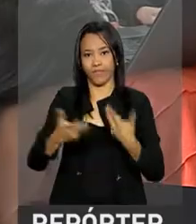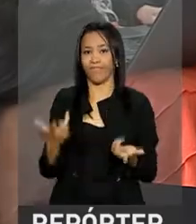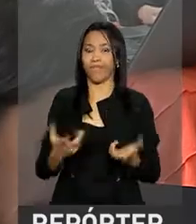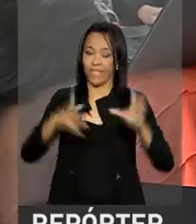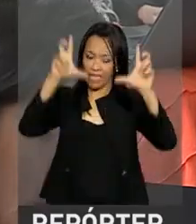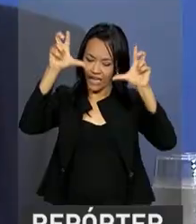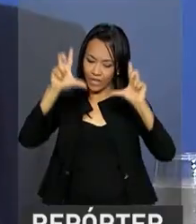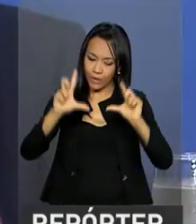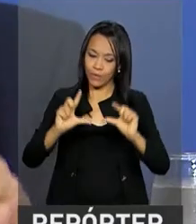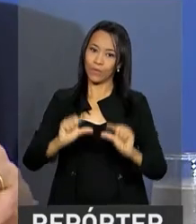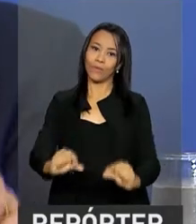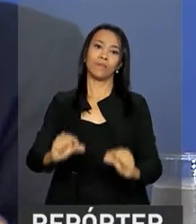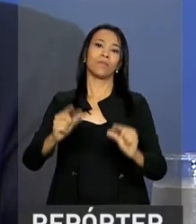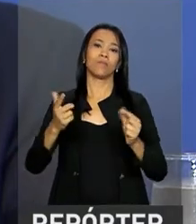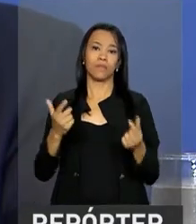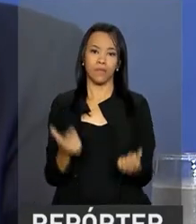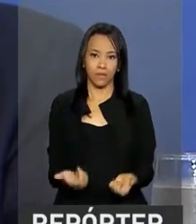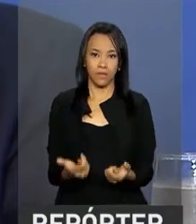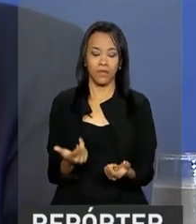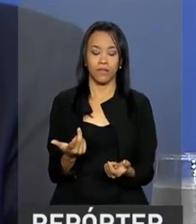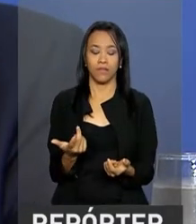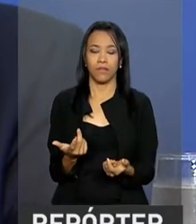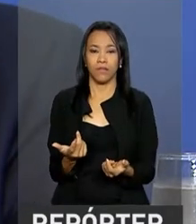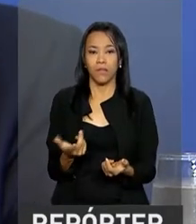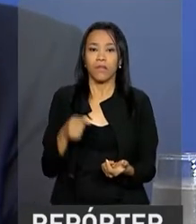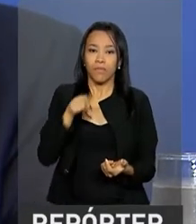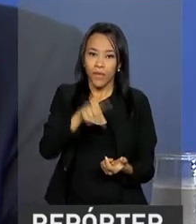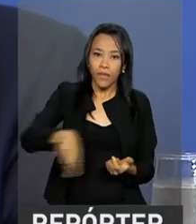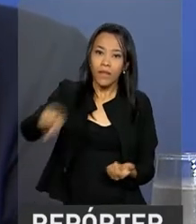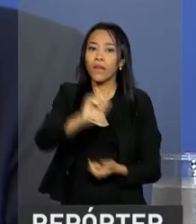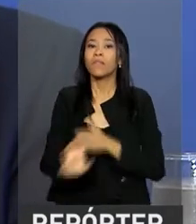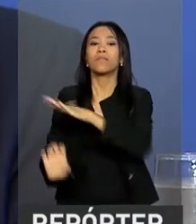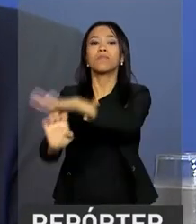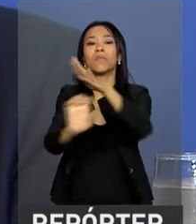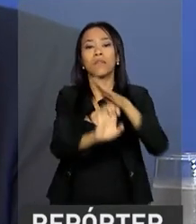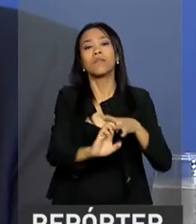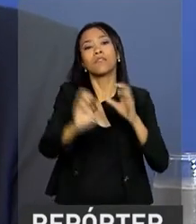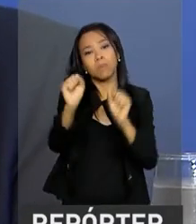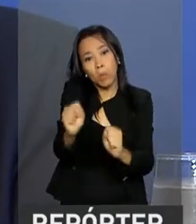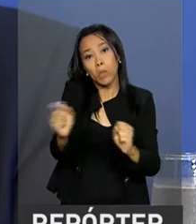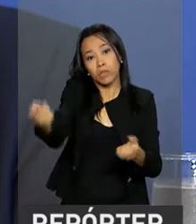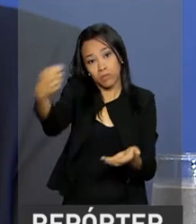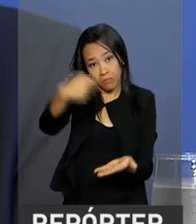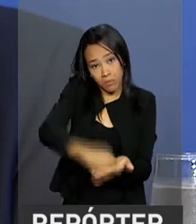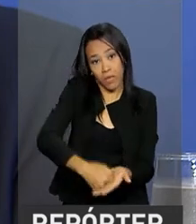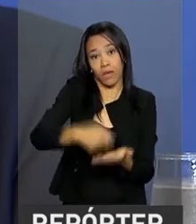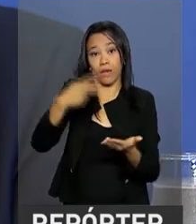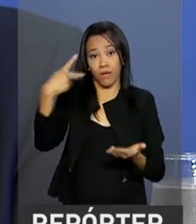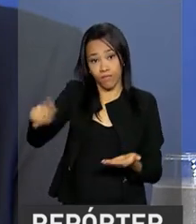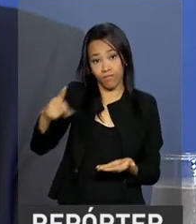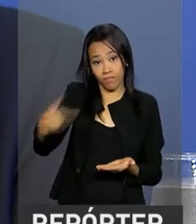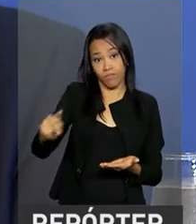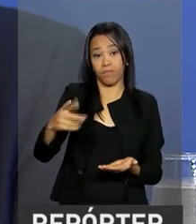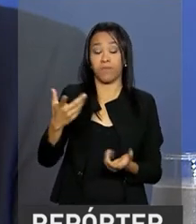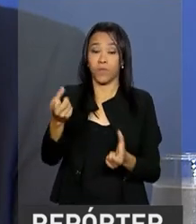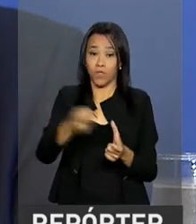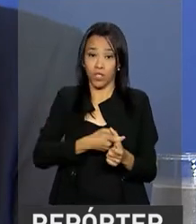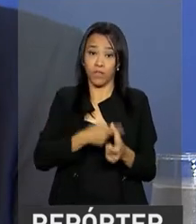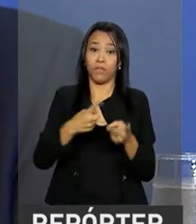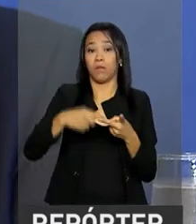e extraordinária para as empresas pagarem obrigações trabalhistas e previdenciárias